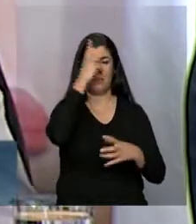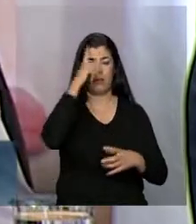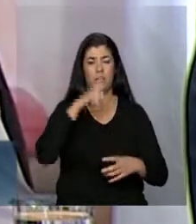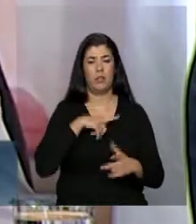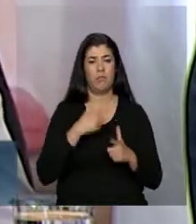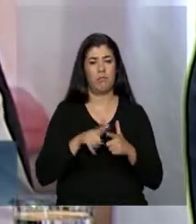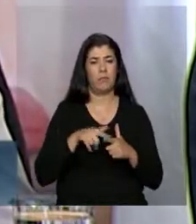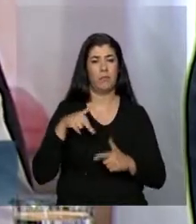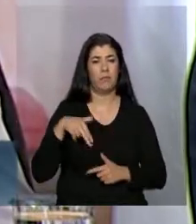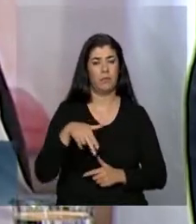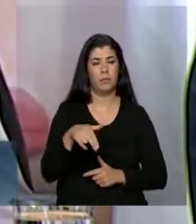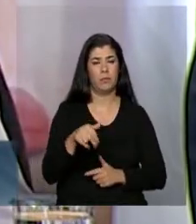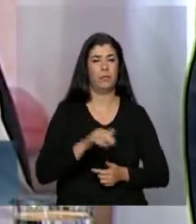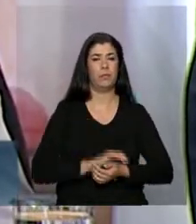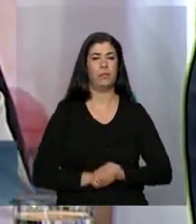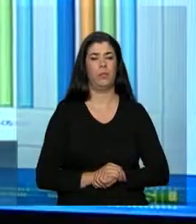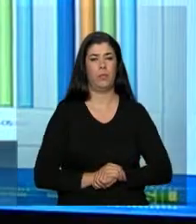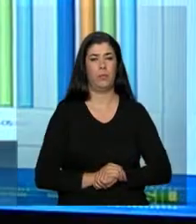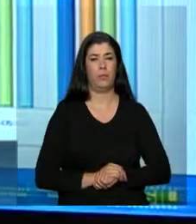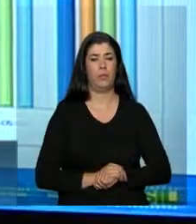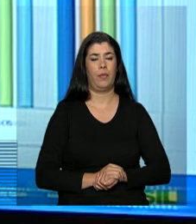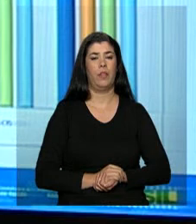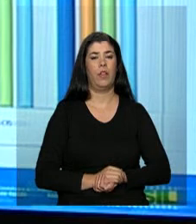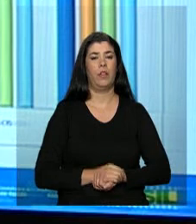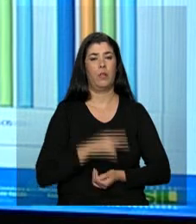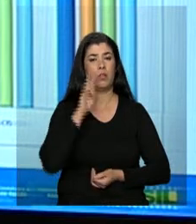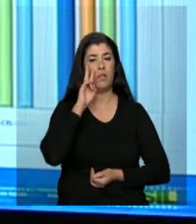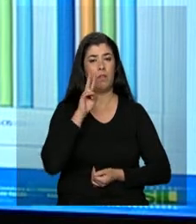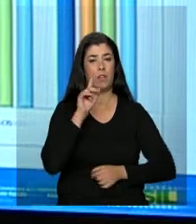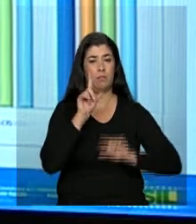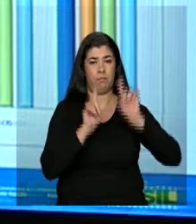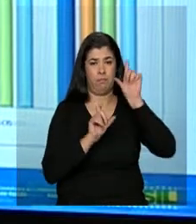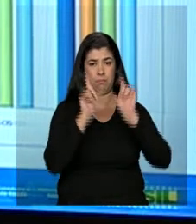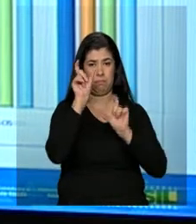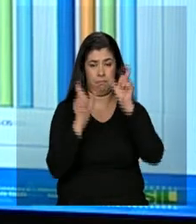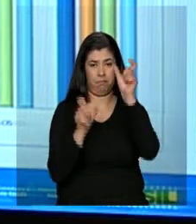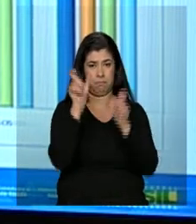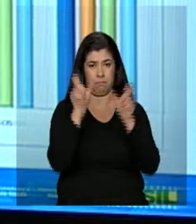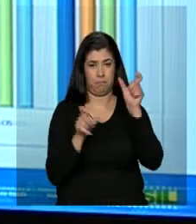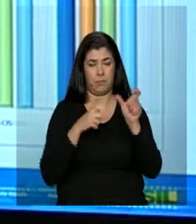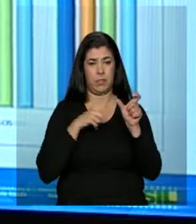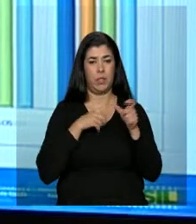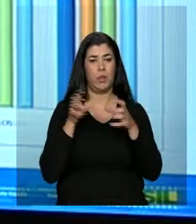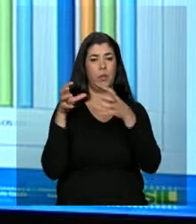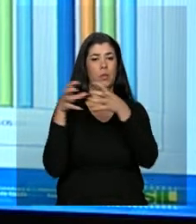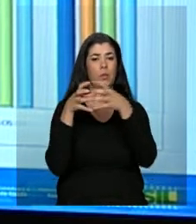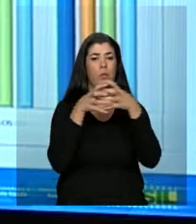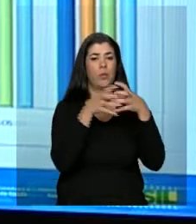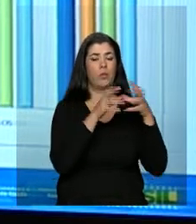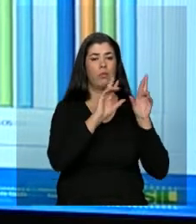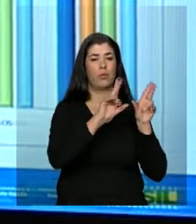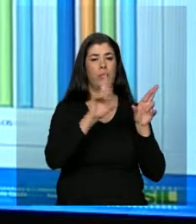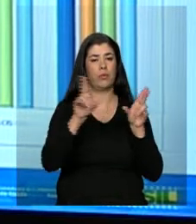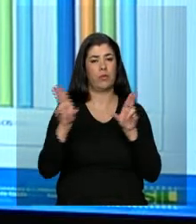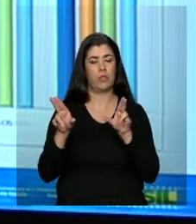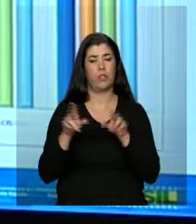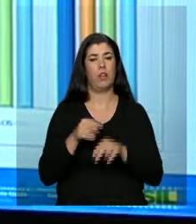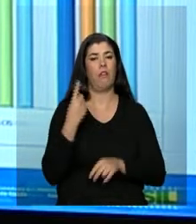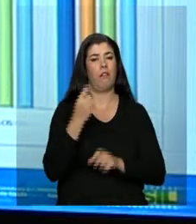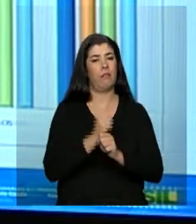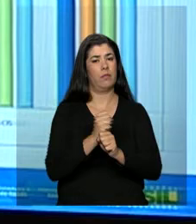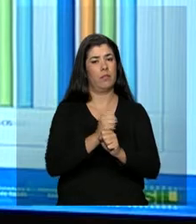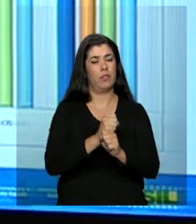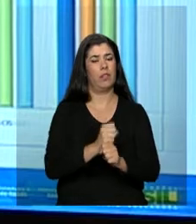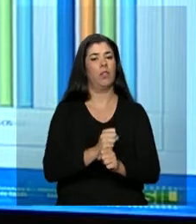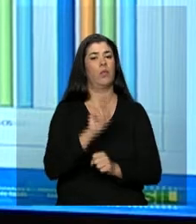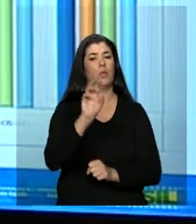com comorbidade. Pode passar? Então, essa é a nossa cobertura para os grupos, estão mostrando que, a cada ano, né, o esforço do